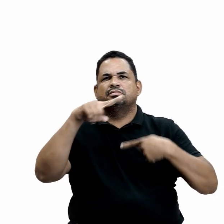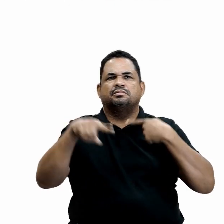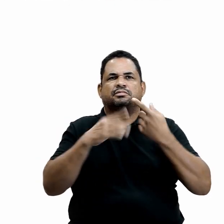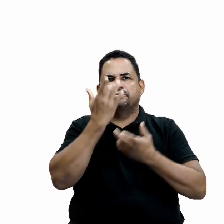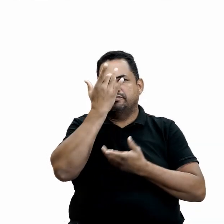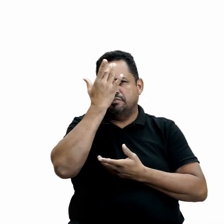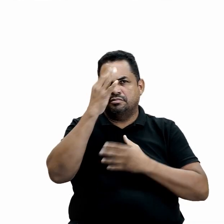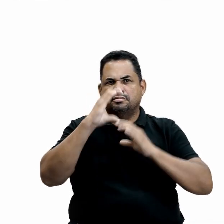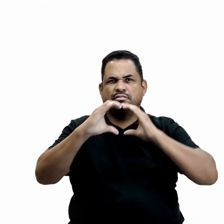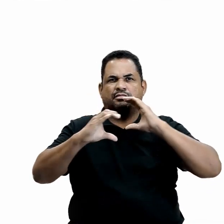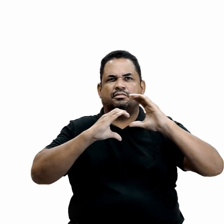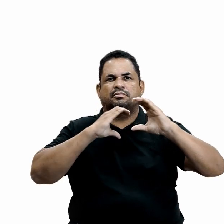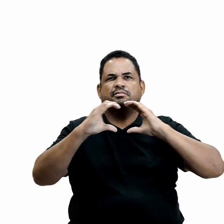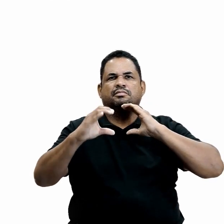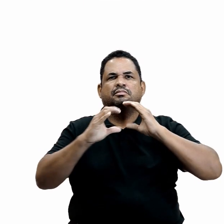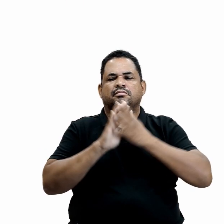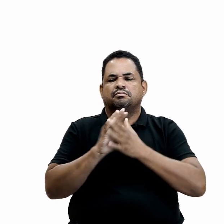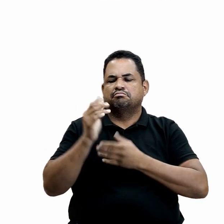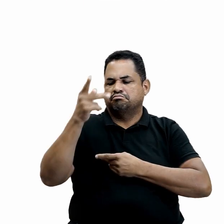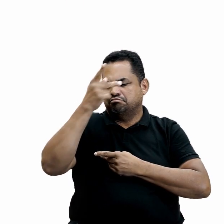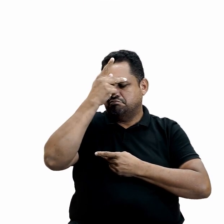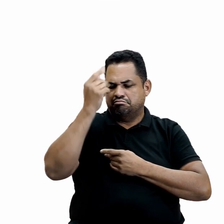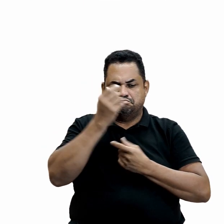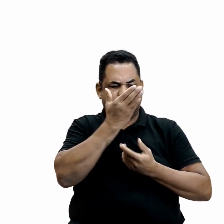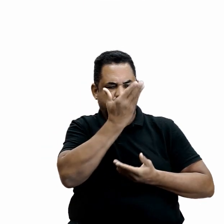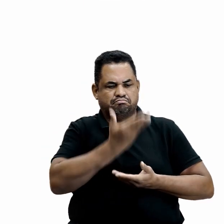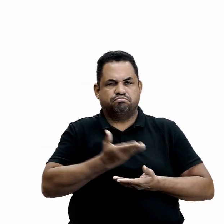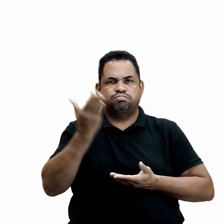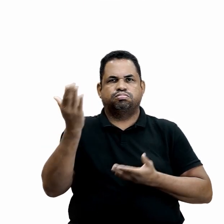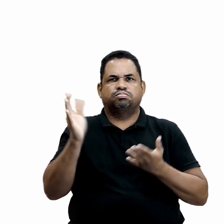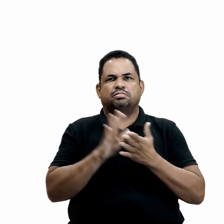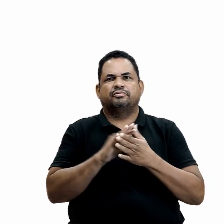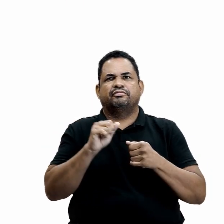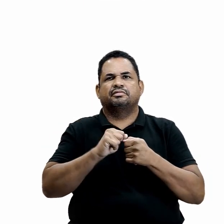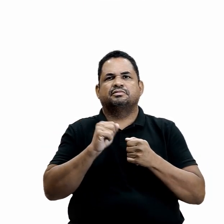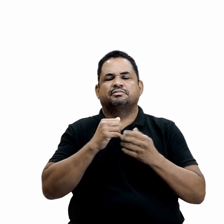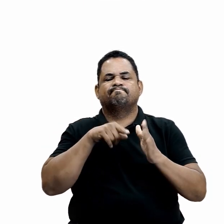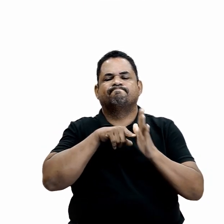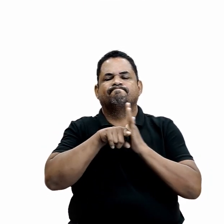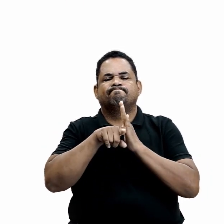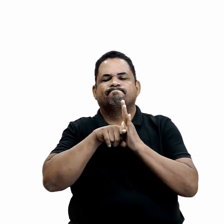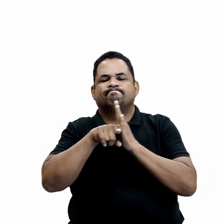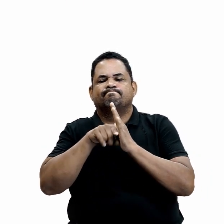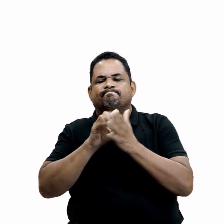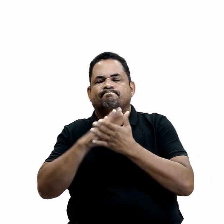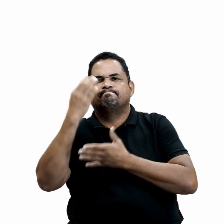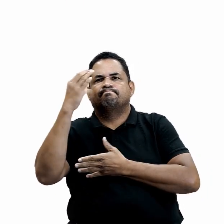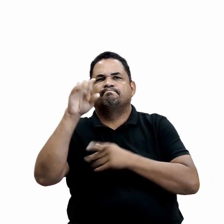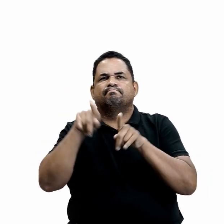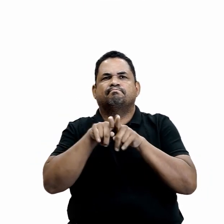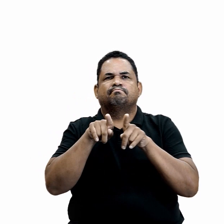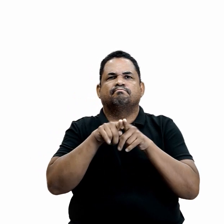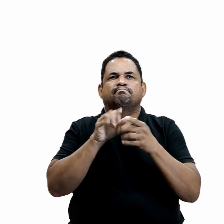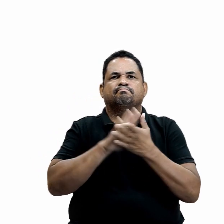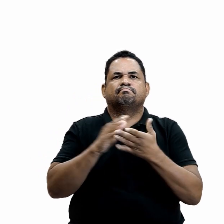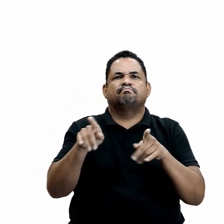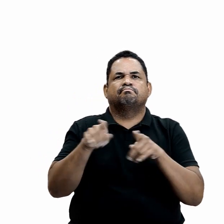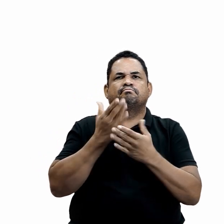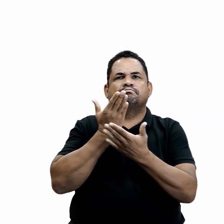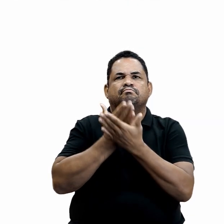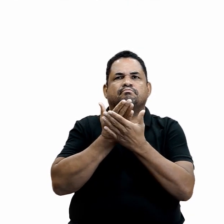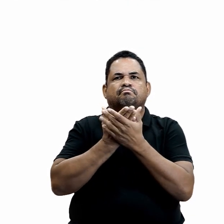comunicação entre indivíduos que fazem pesquisas científicas e também entre os que estão